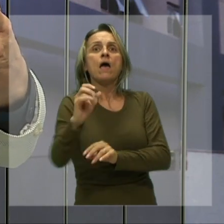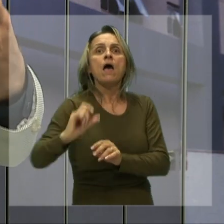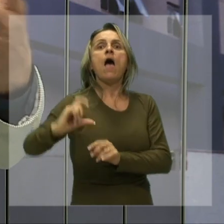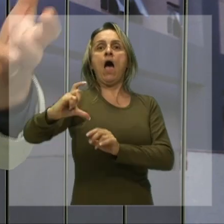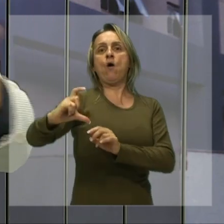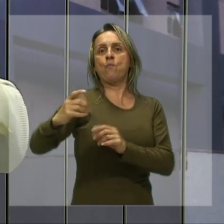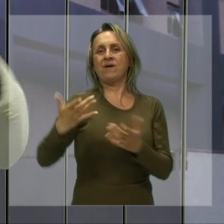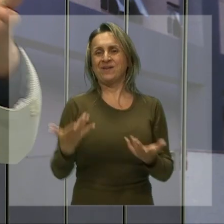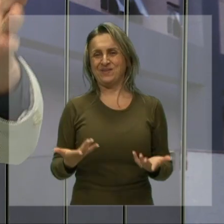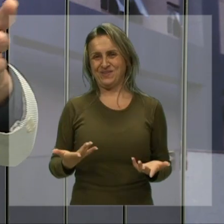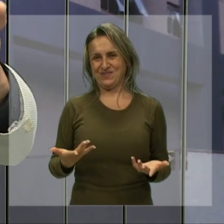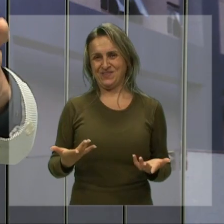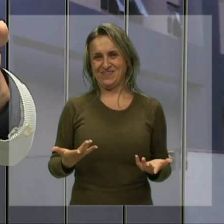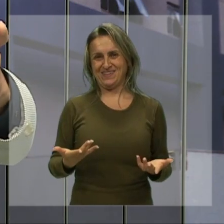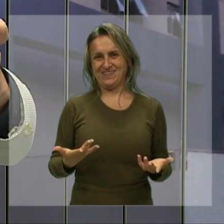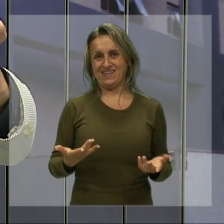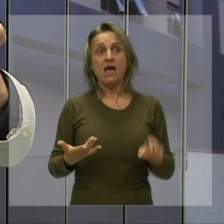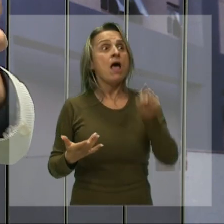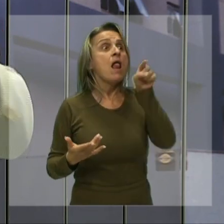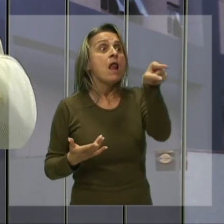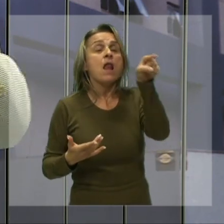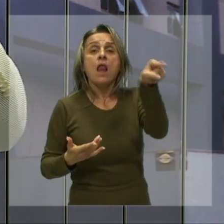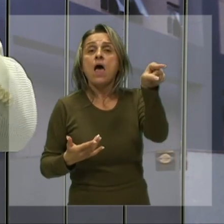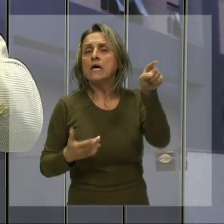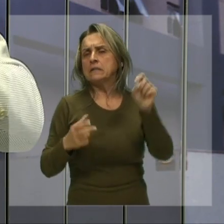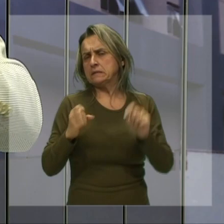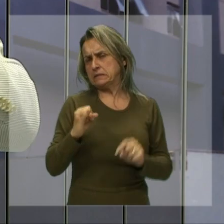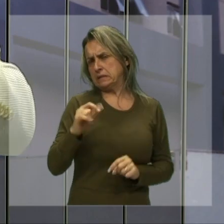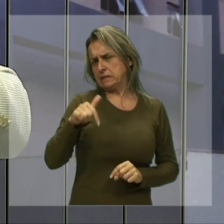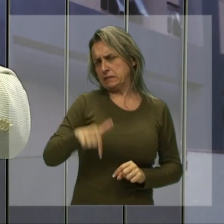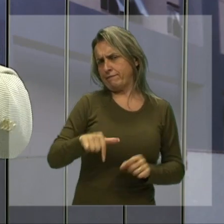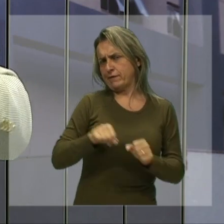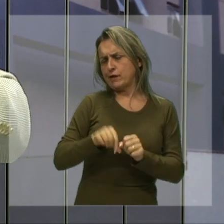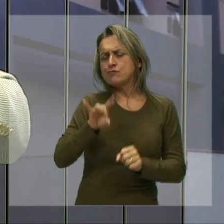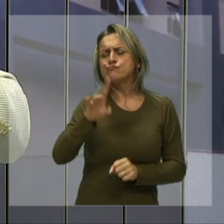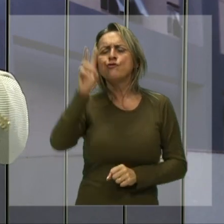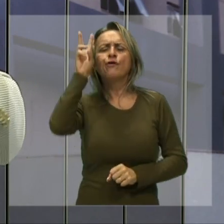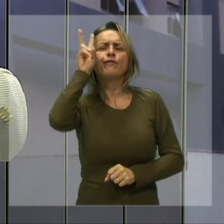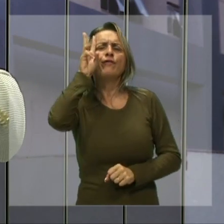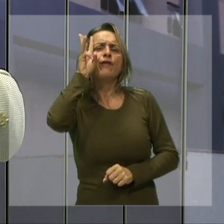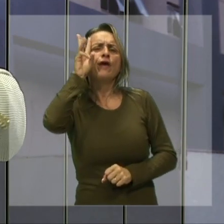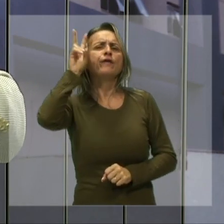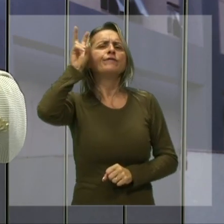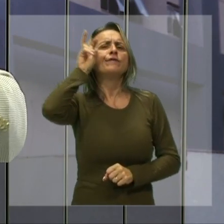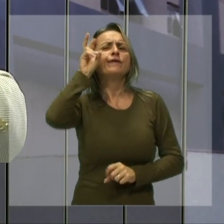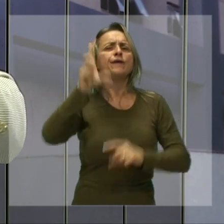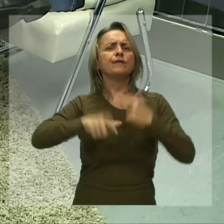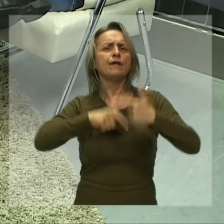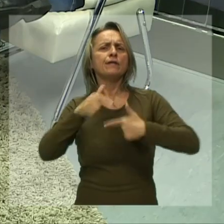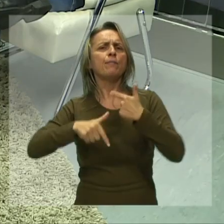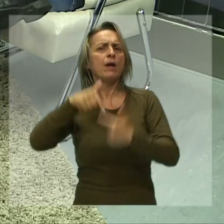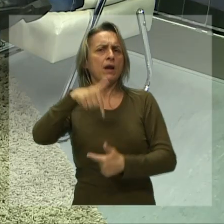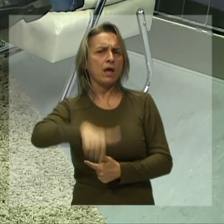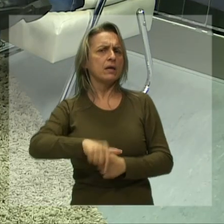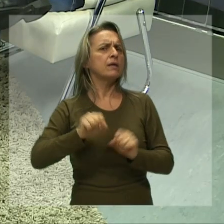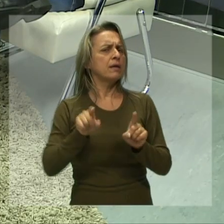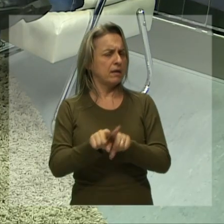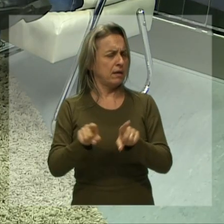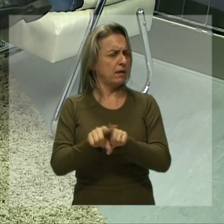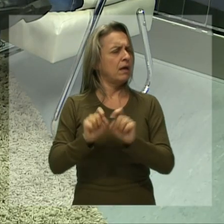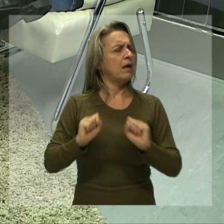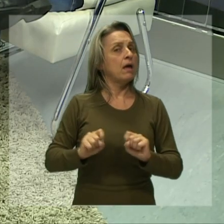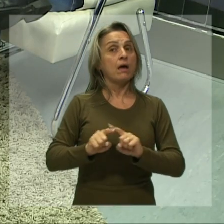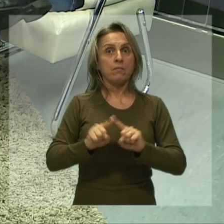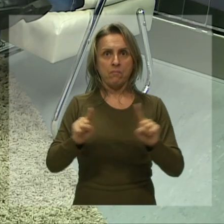Porque também se quiser ser malandro, dá para ser malandro. Se quiser vir aqui terça e quinta, apertar o botão e ir embora, também dá. Mas se quiser trabalhar, meu